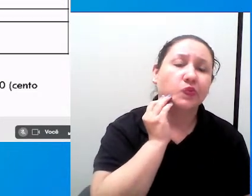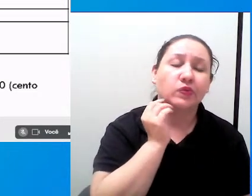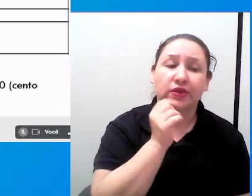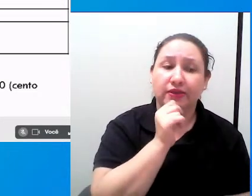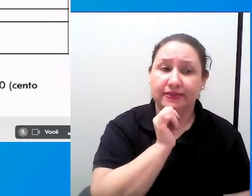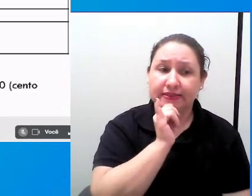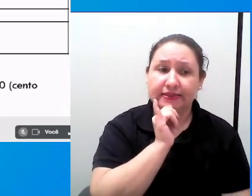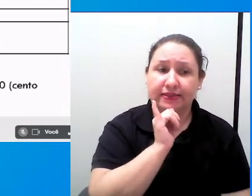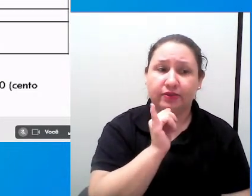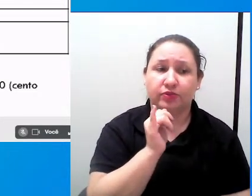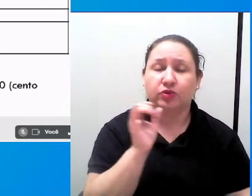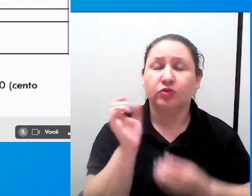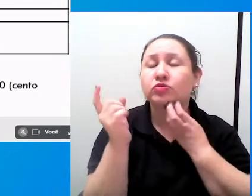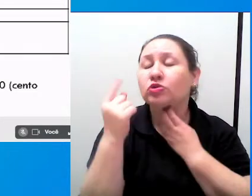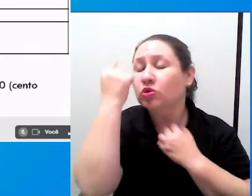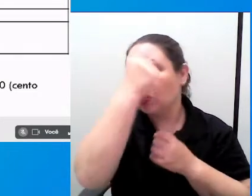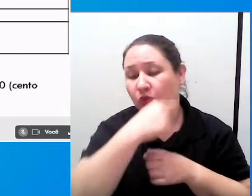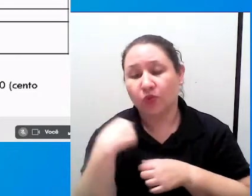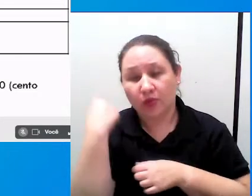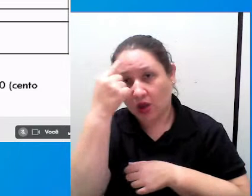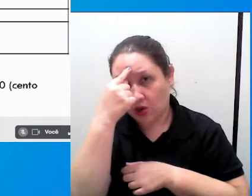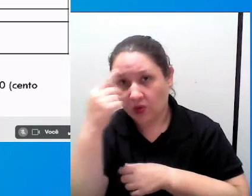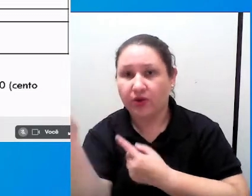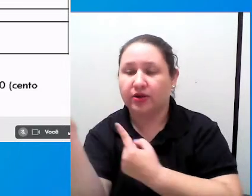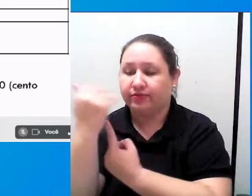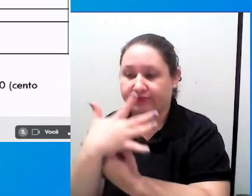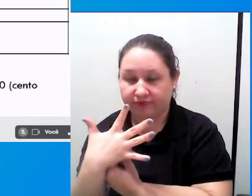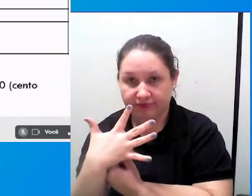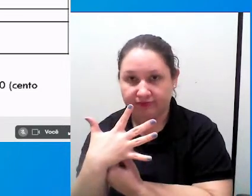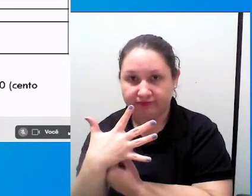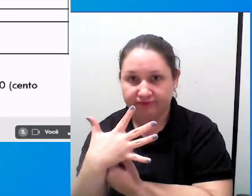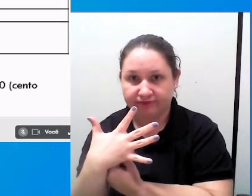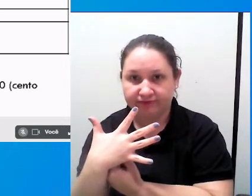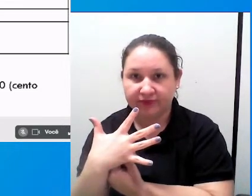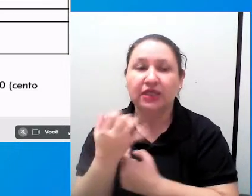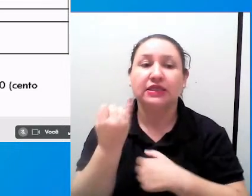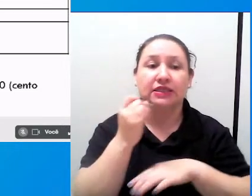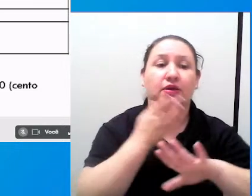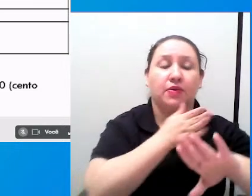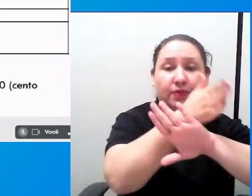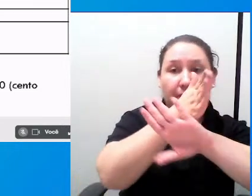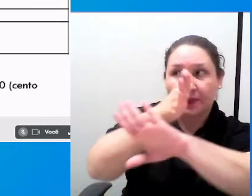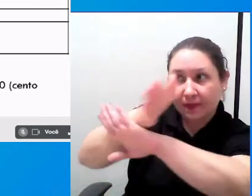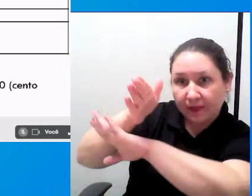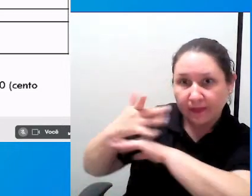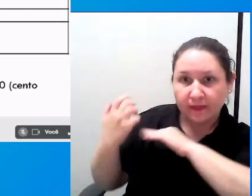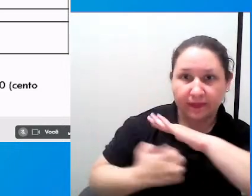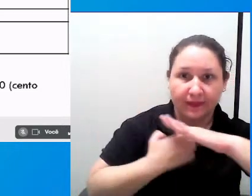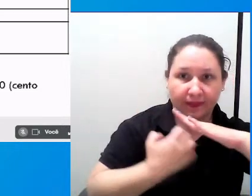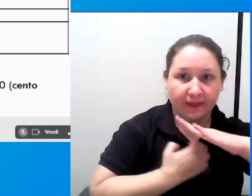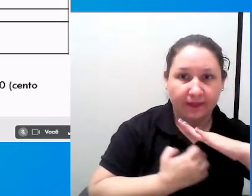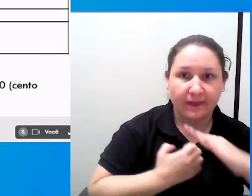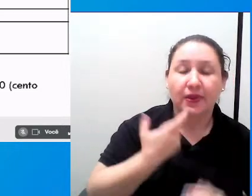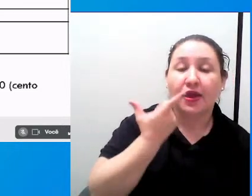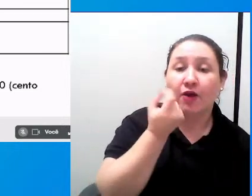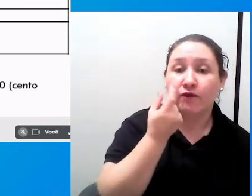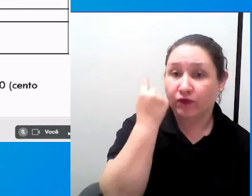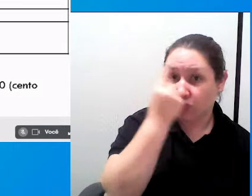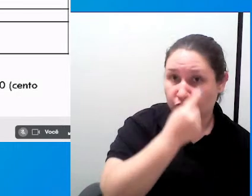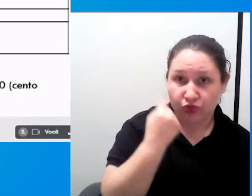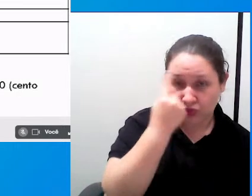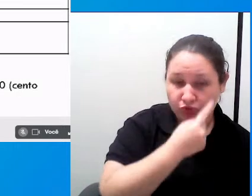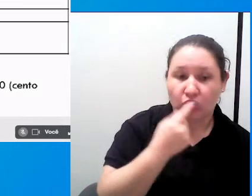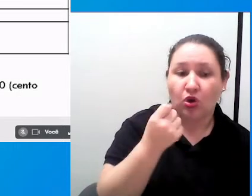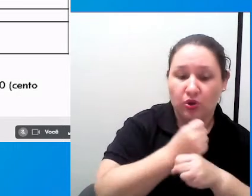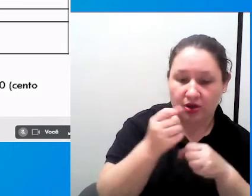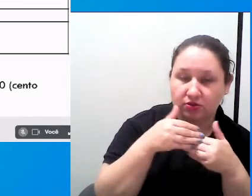hora do projeto. Se ele participa de um projeto de empresa júnior, é 20 horas por semestre. Se ele participa de uma comissão